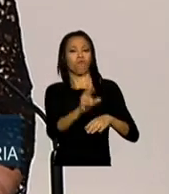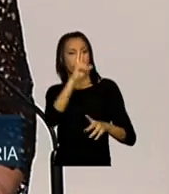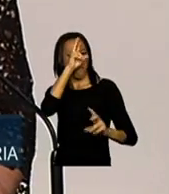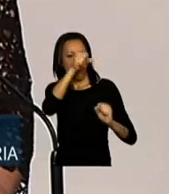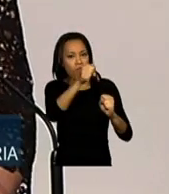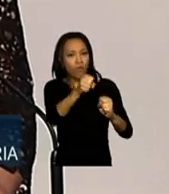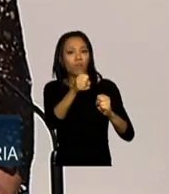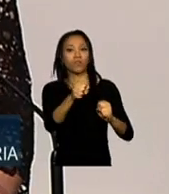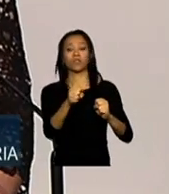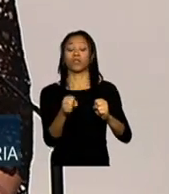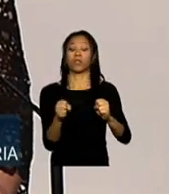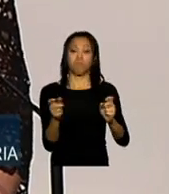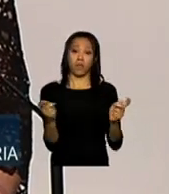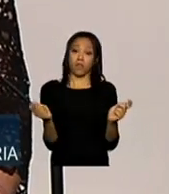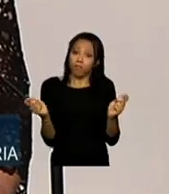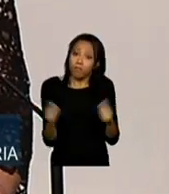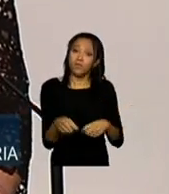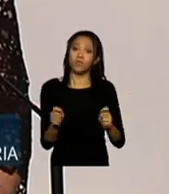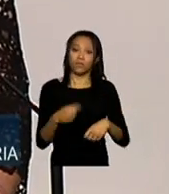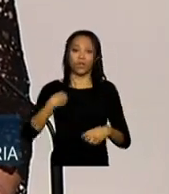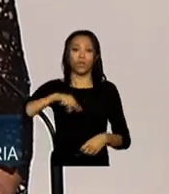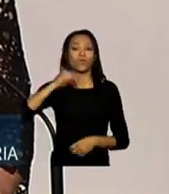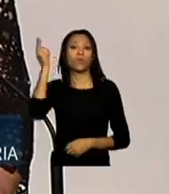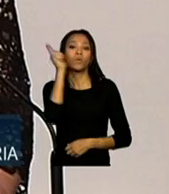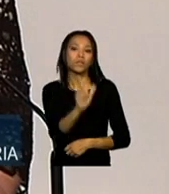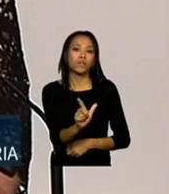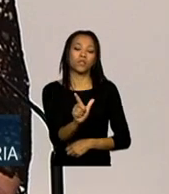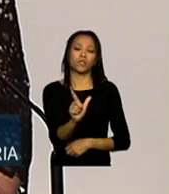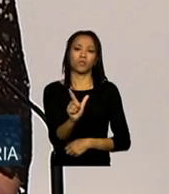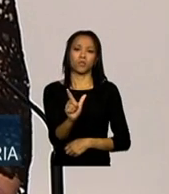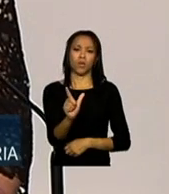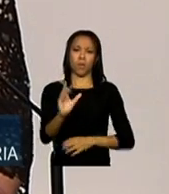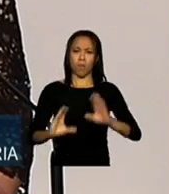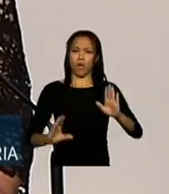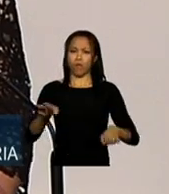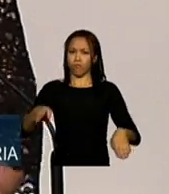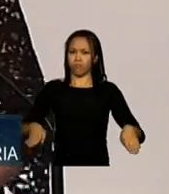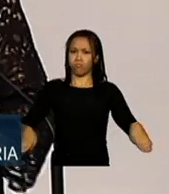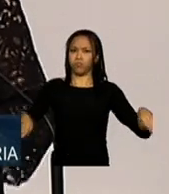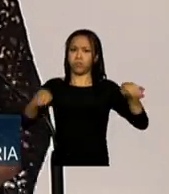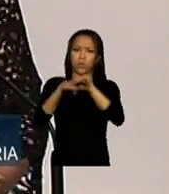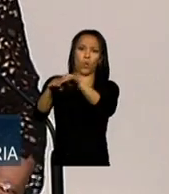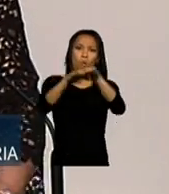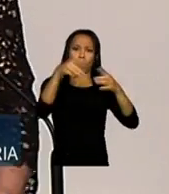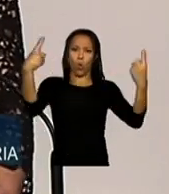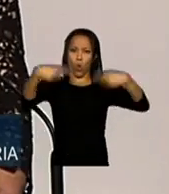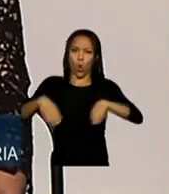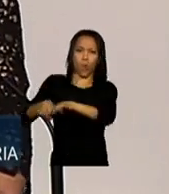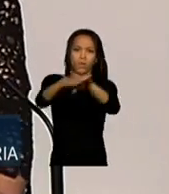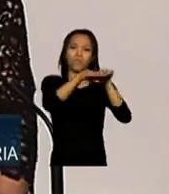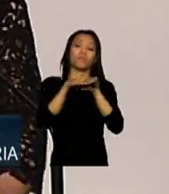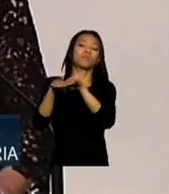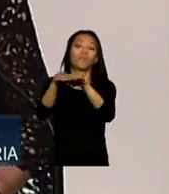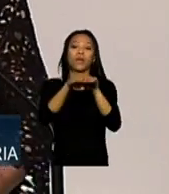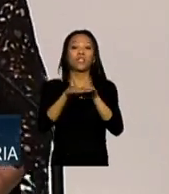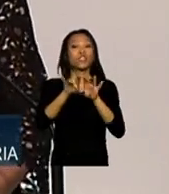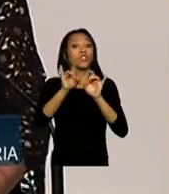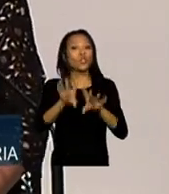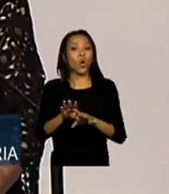essencial para que, de fato, tenhamos a competitividade necessária, porque só a